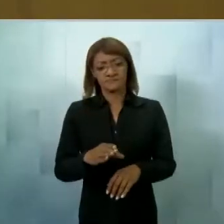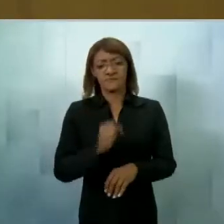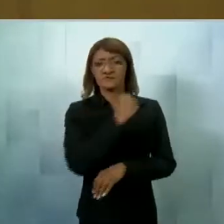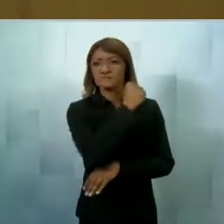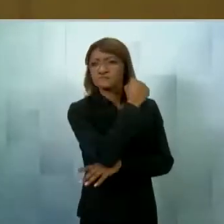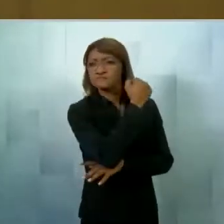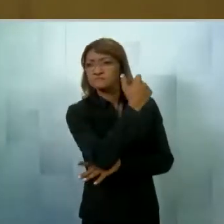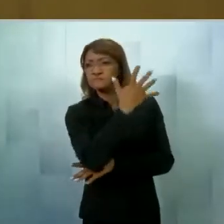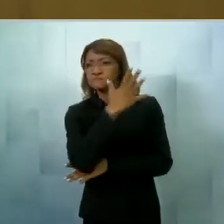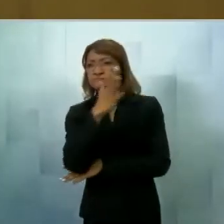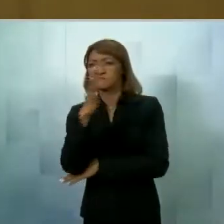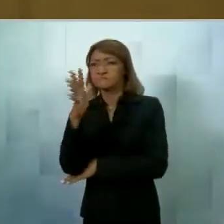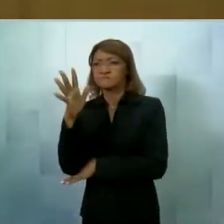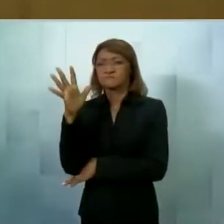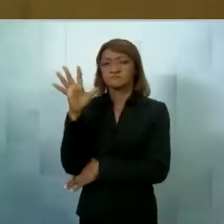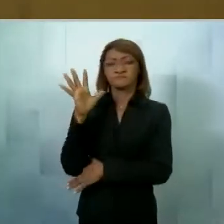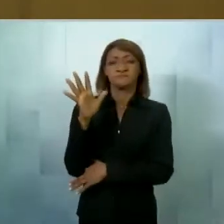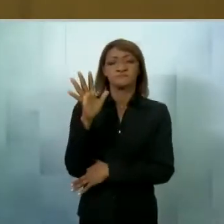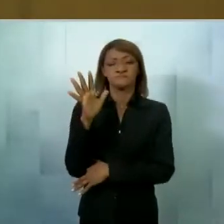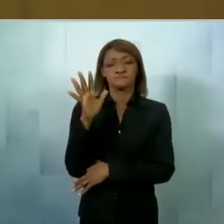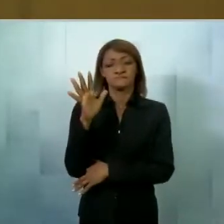desmatamento proposital e